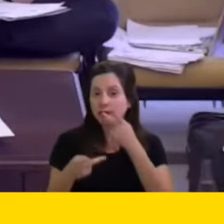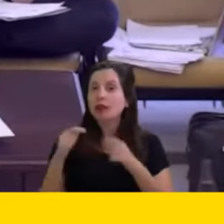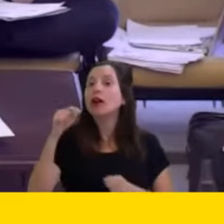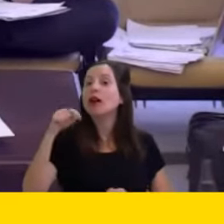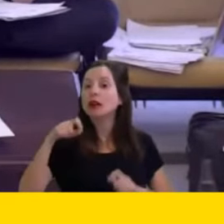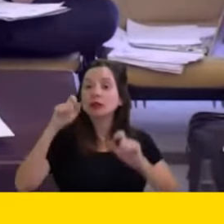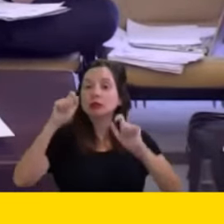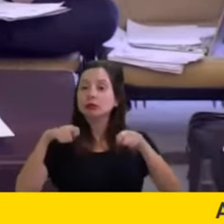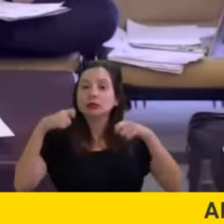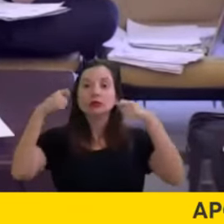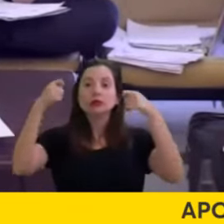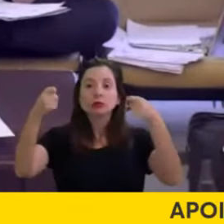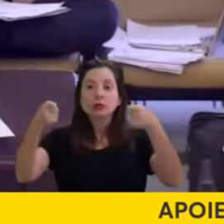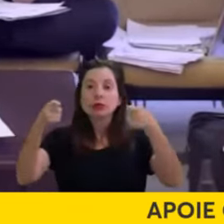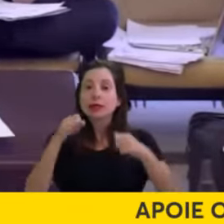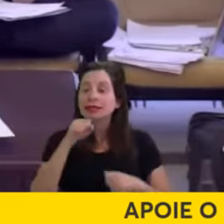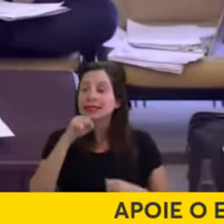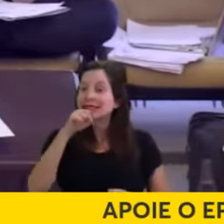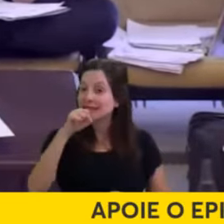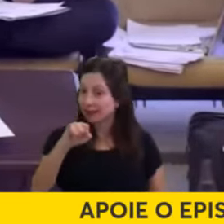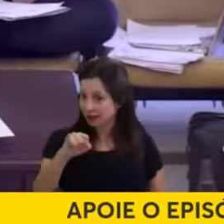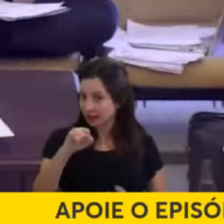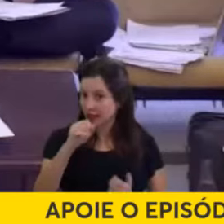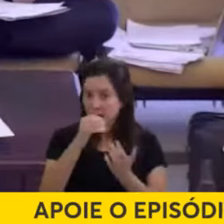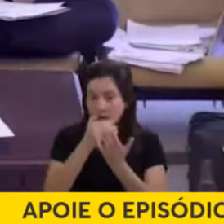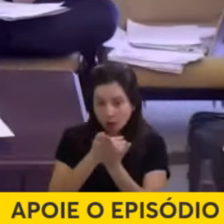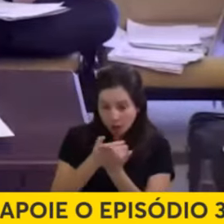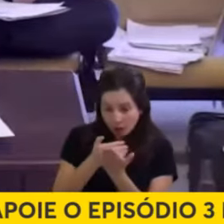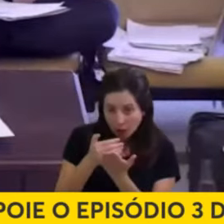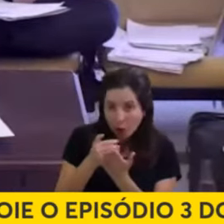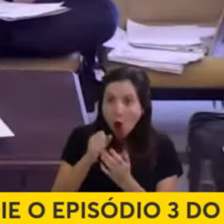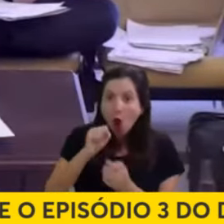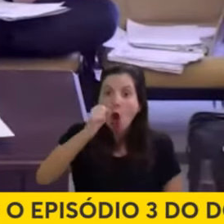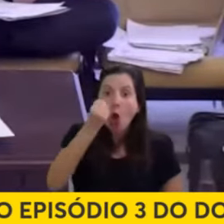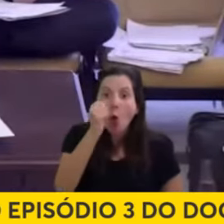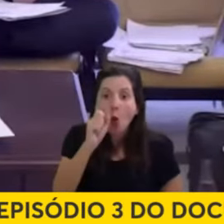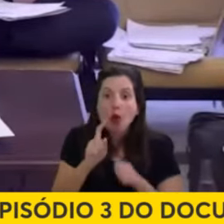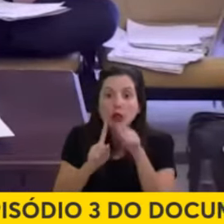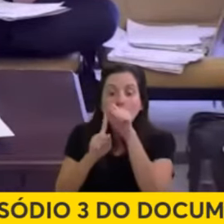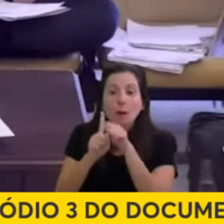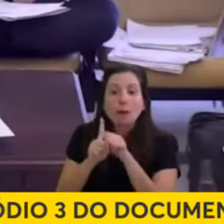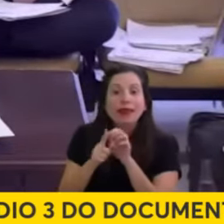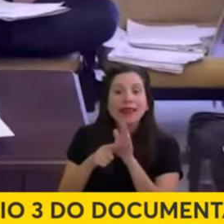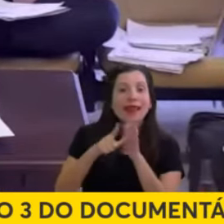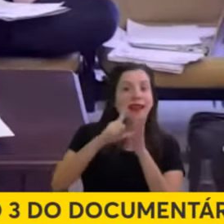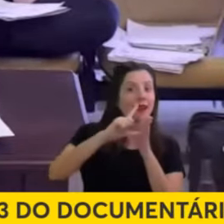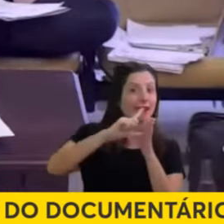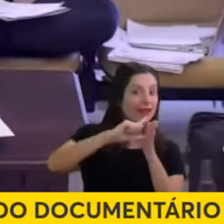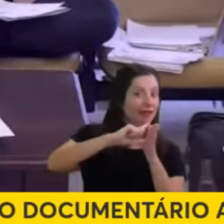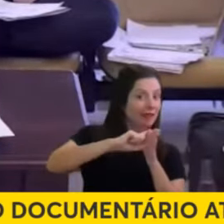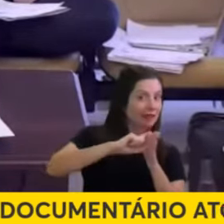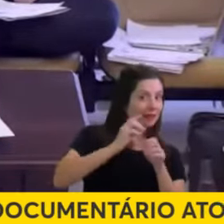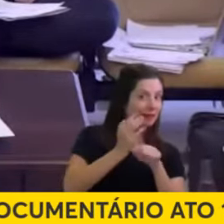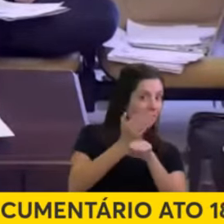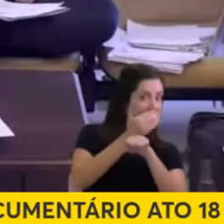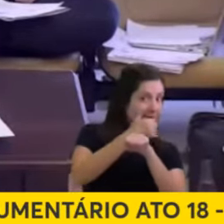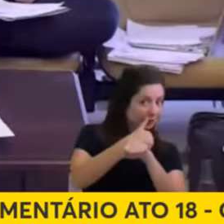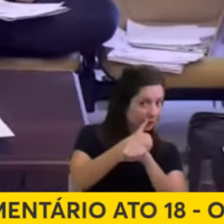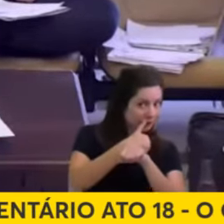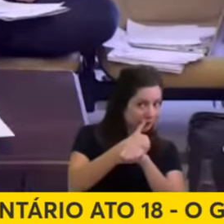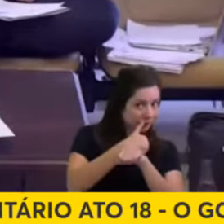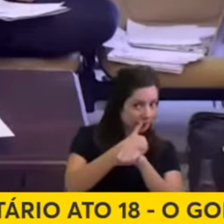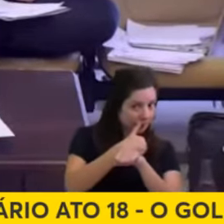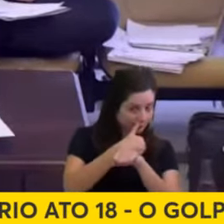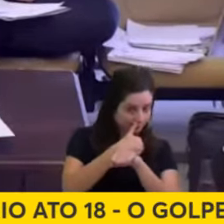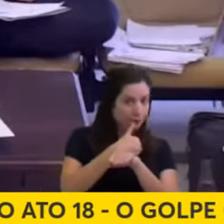é se começar uma campanha com 8 meses de antecedência com pelo